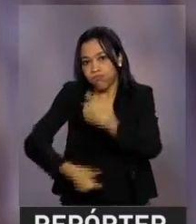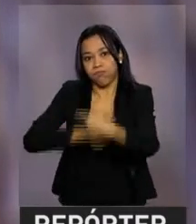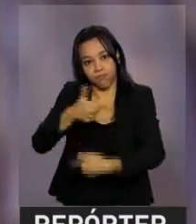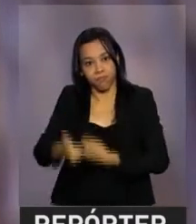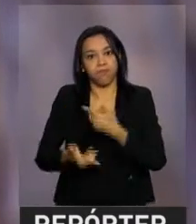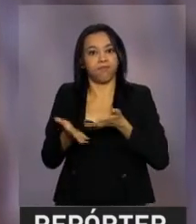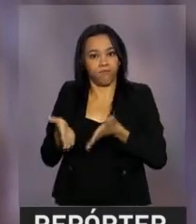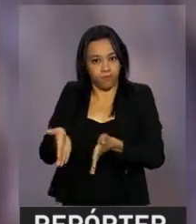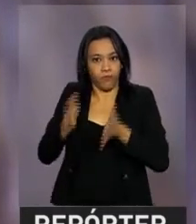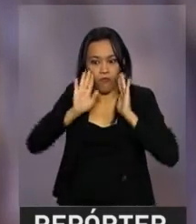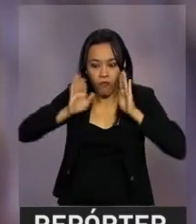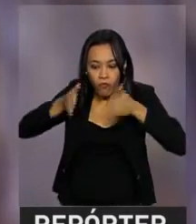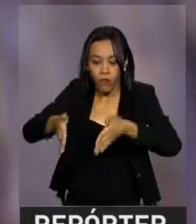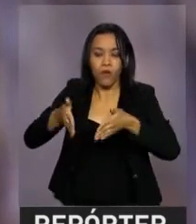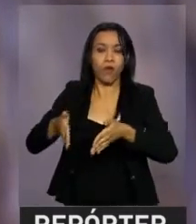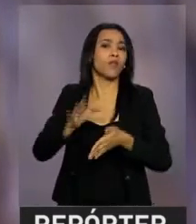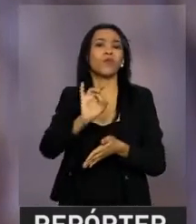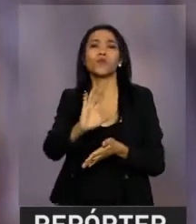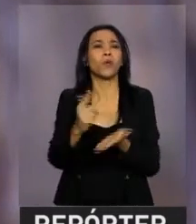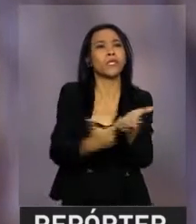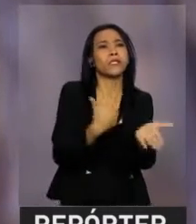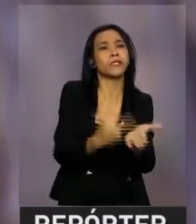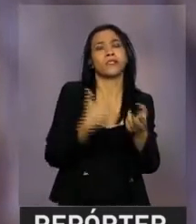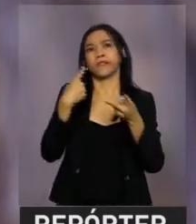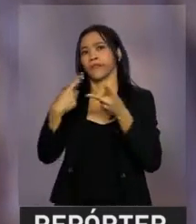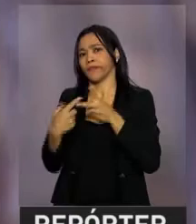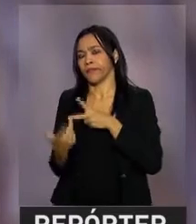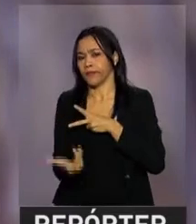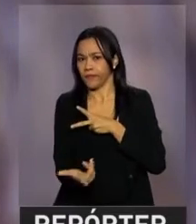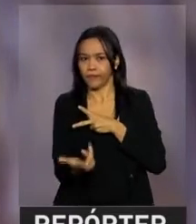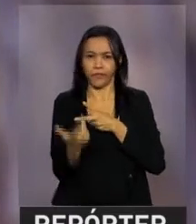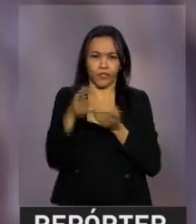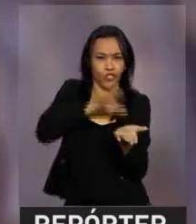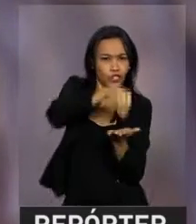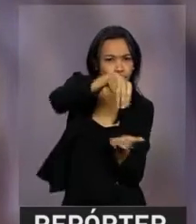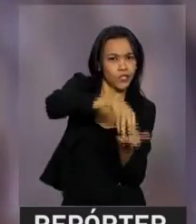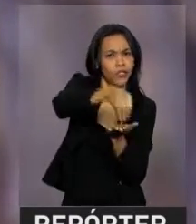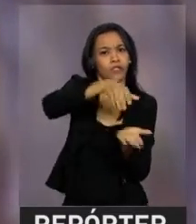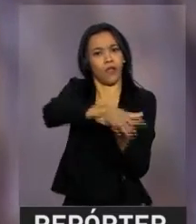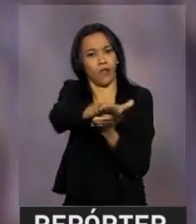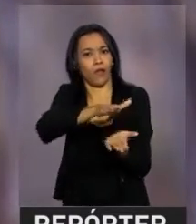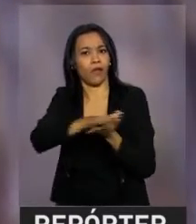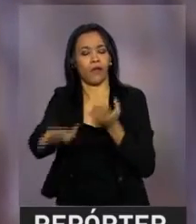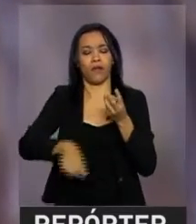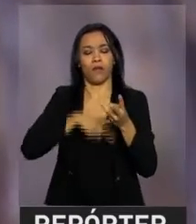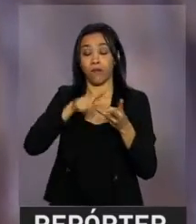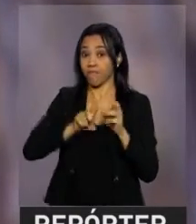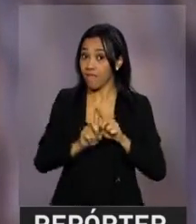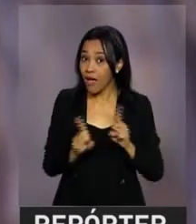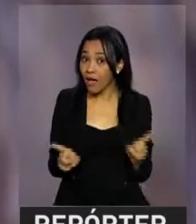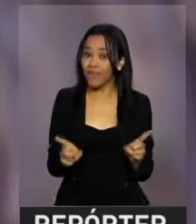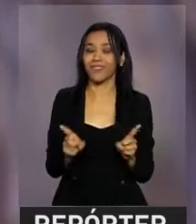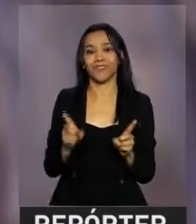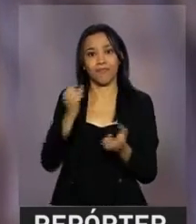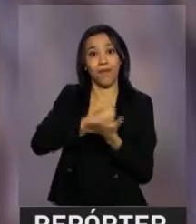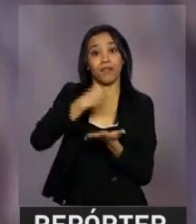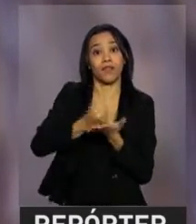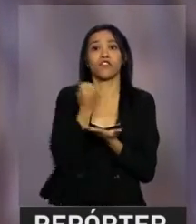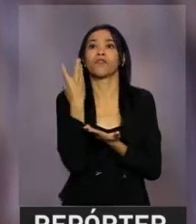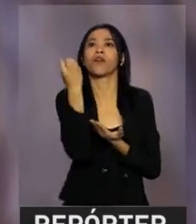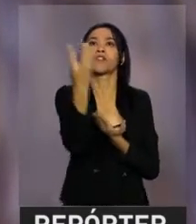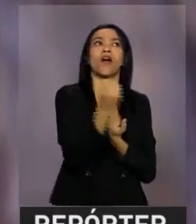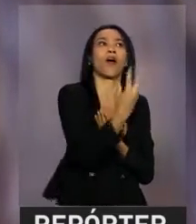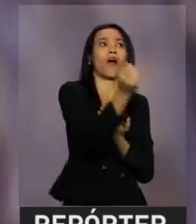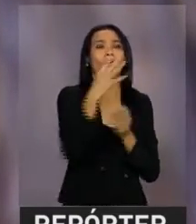estudantes é não só os livros os aos o share o que a gente tem que tirar mas também em relação às passagens pelo